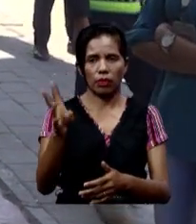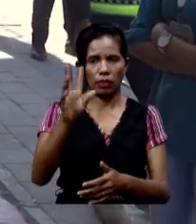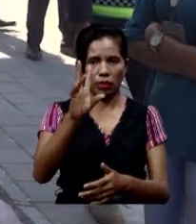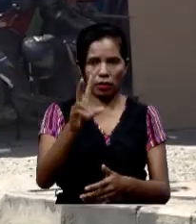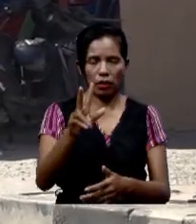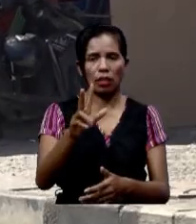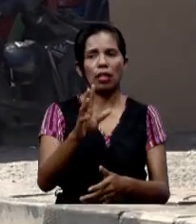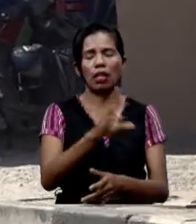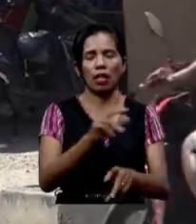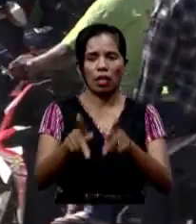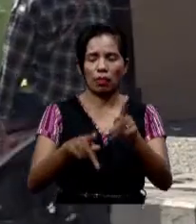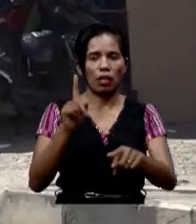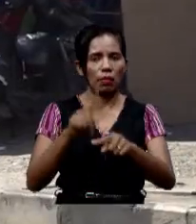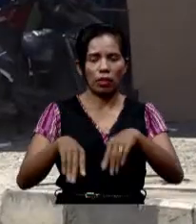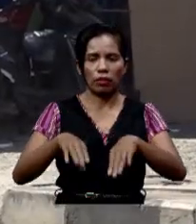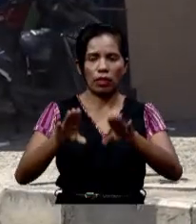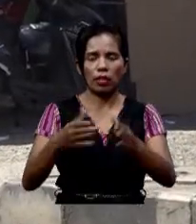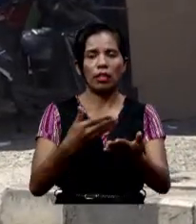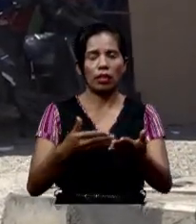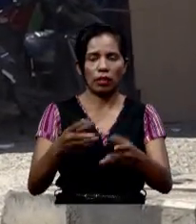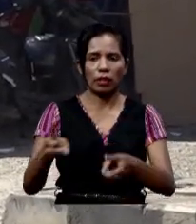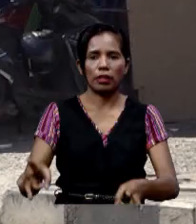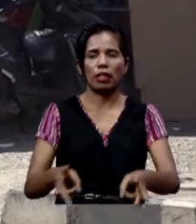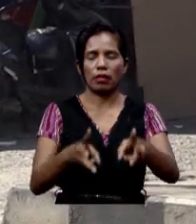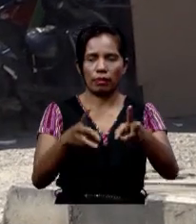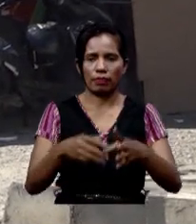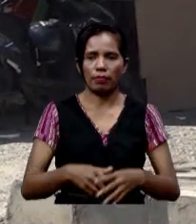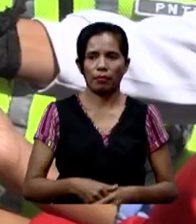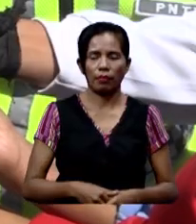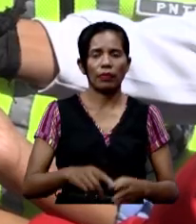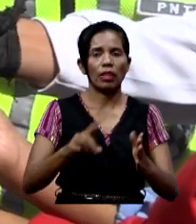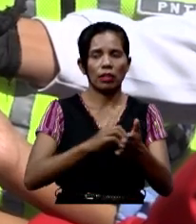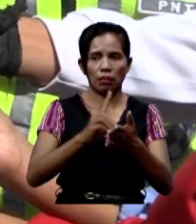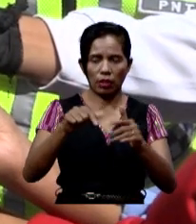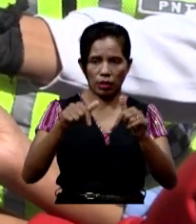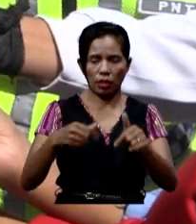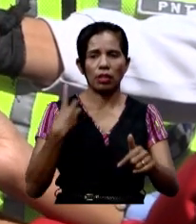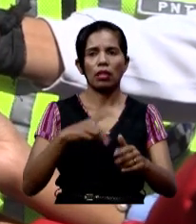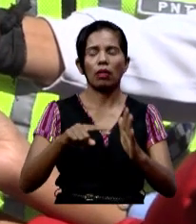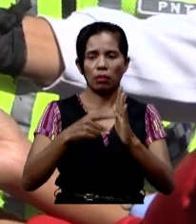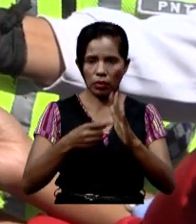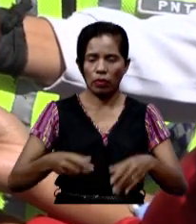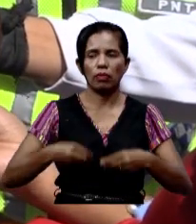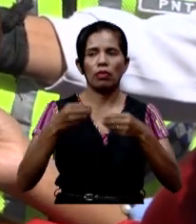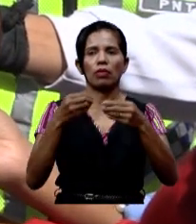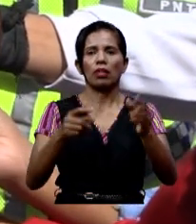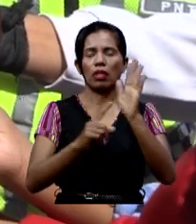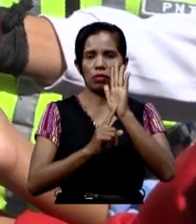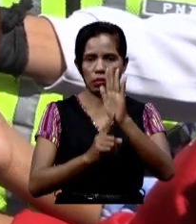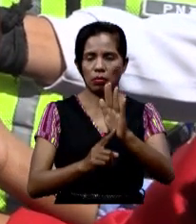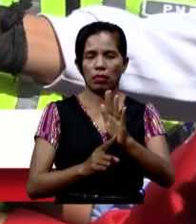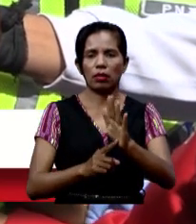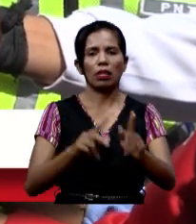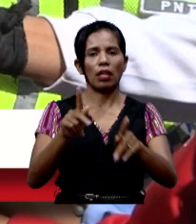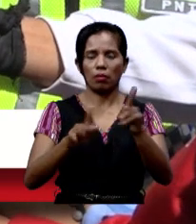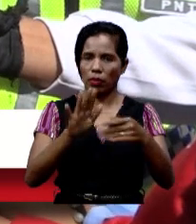Bando Halo Negócio e Trotuar Leten. Há uma semana, né, ita começa uma foa visa, começa uma visa vai aí ter